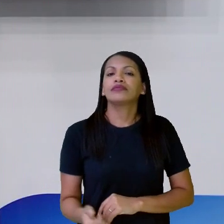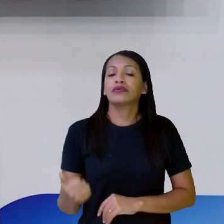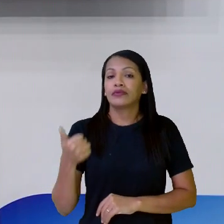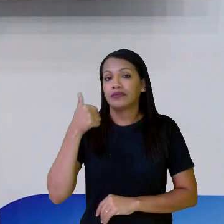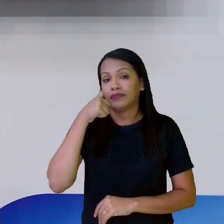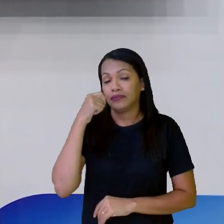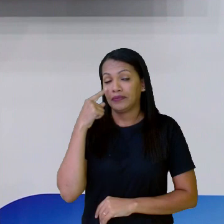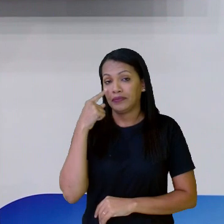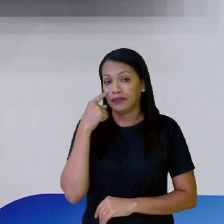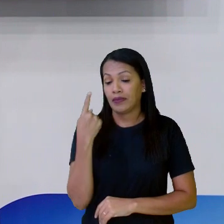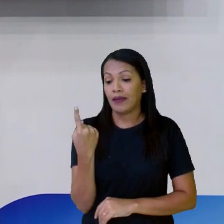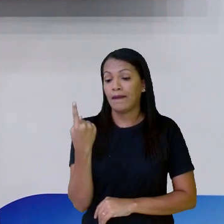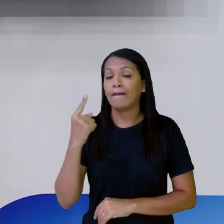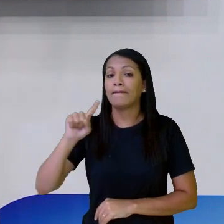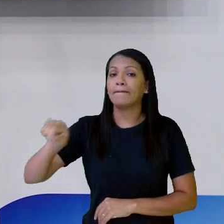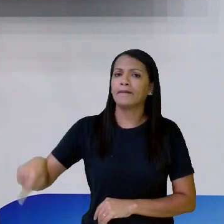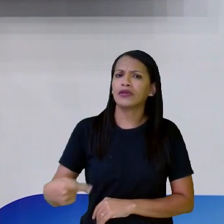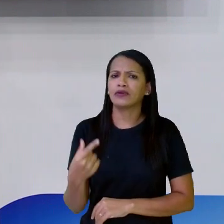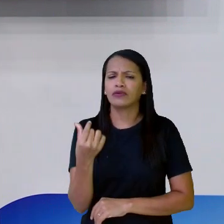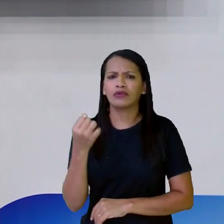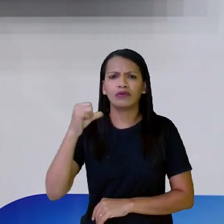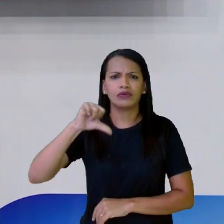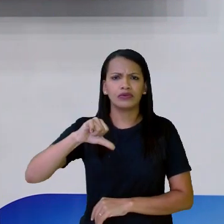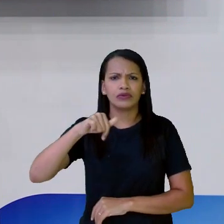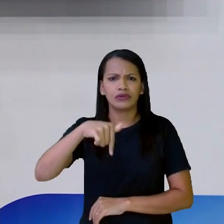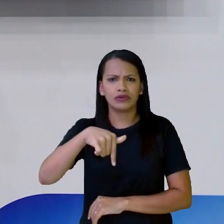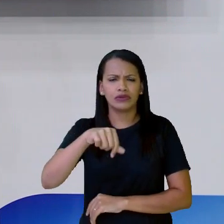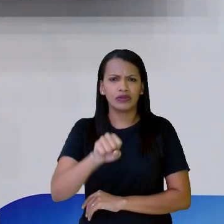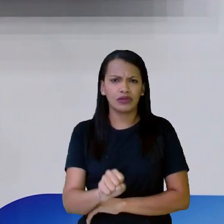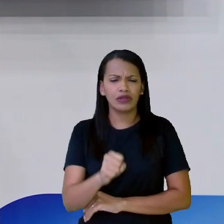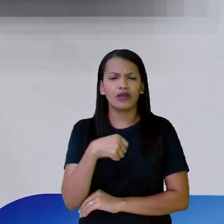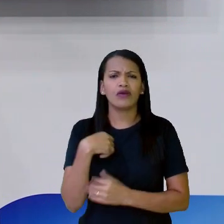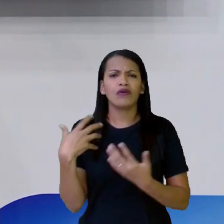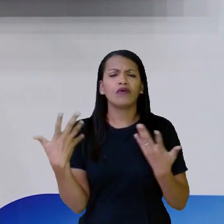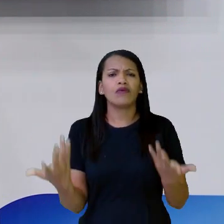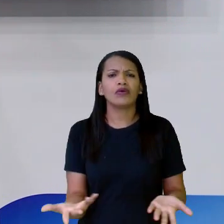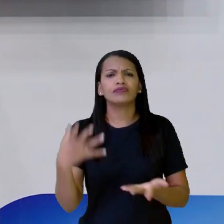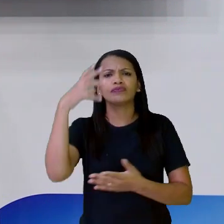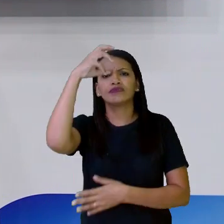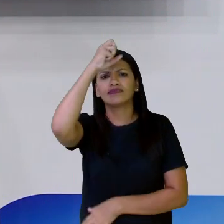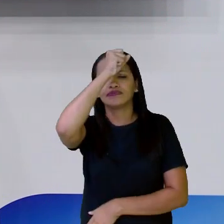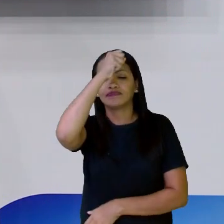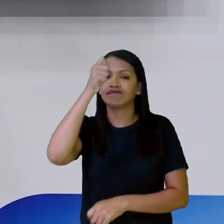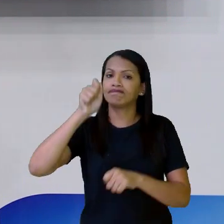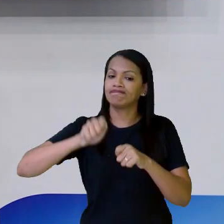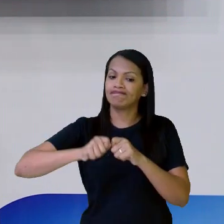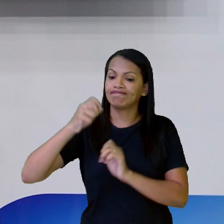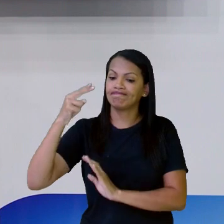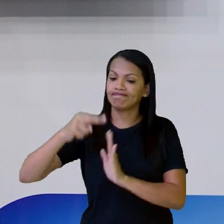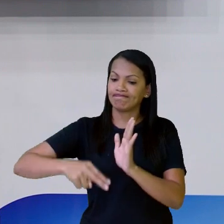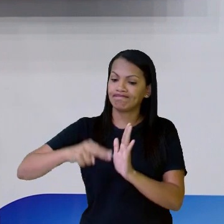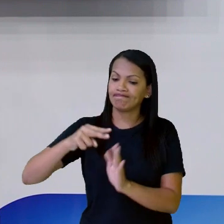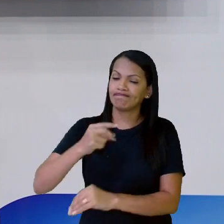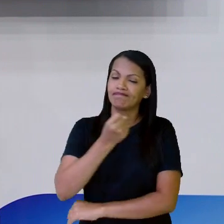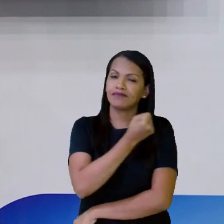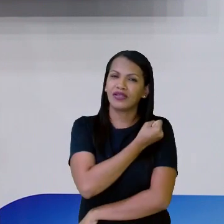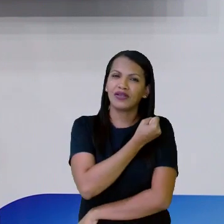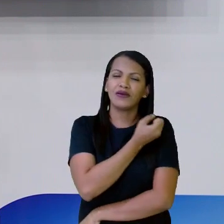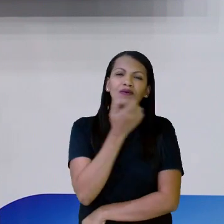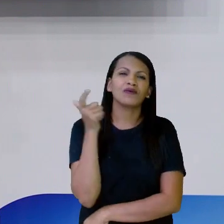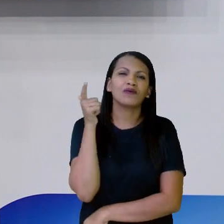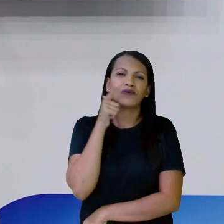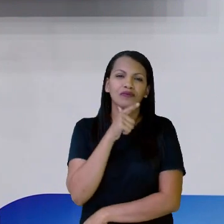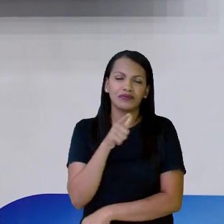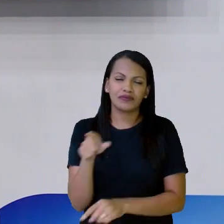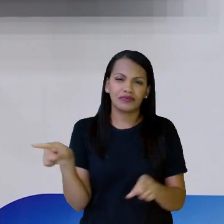1978. Por que eu estou dizendo isso? Porque quando a gente aprende a fazer a leitura dos números, eu consigo definir